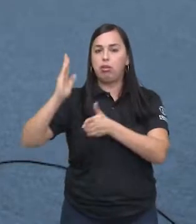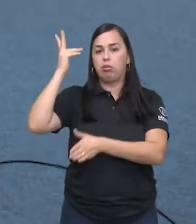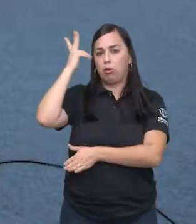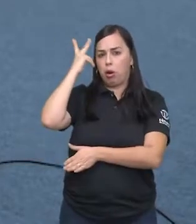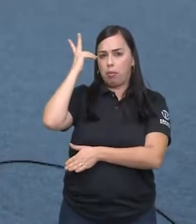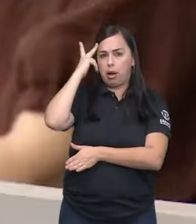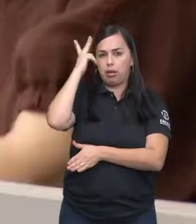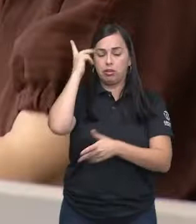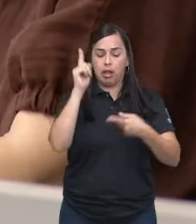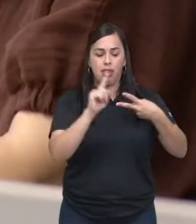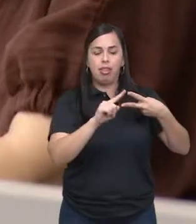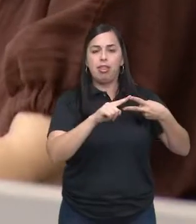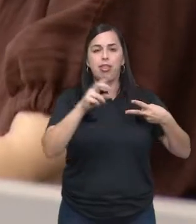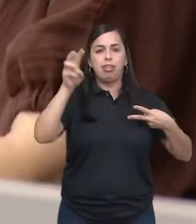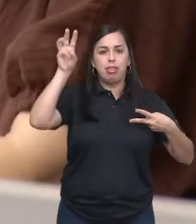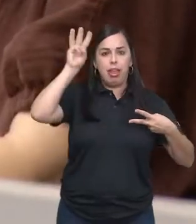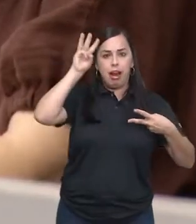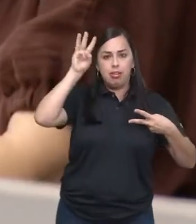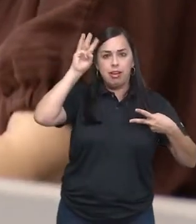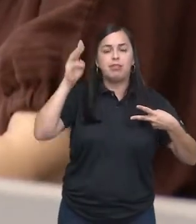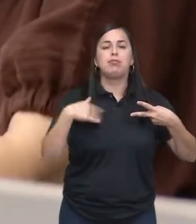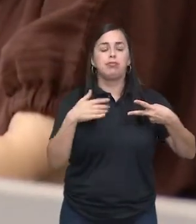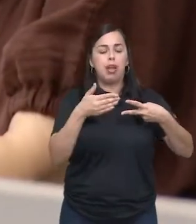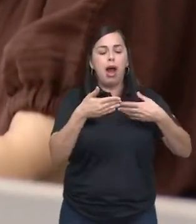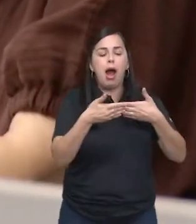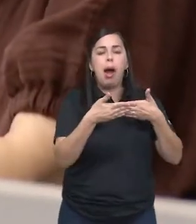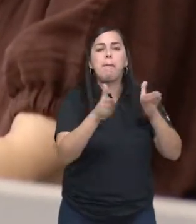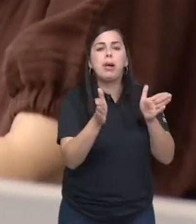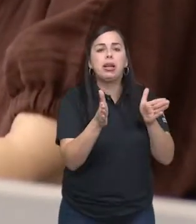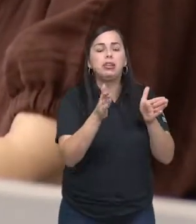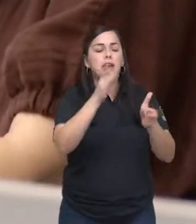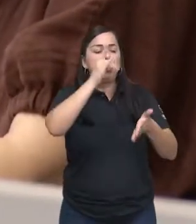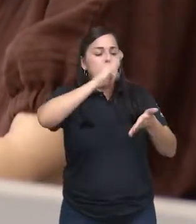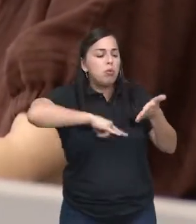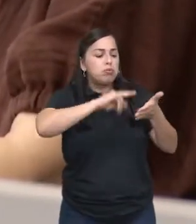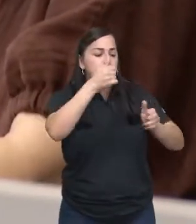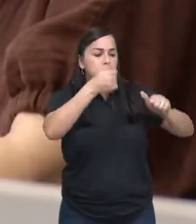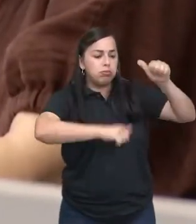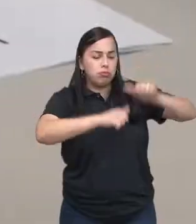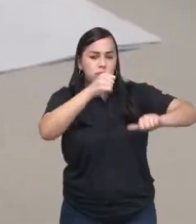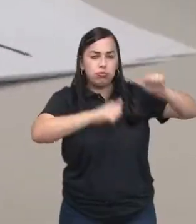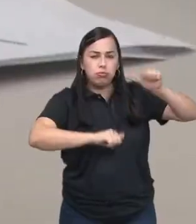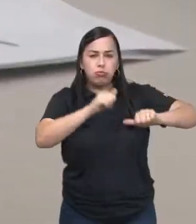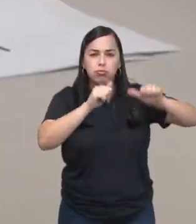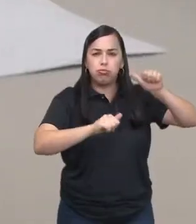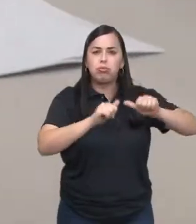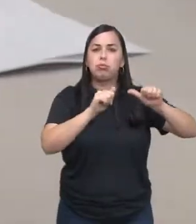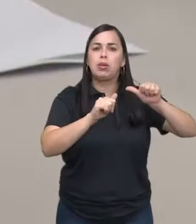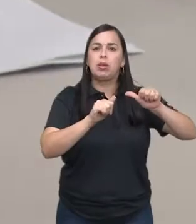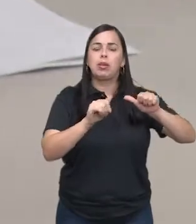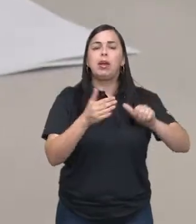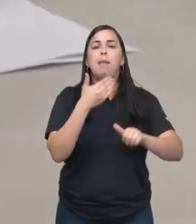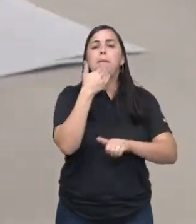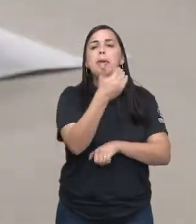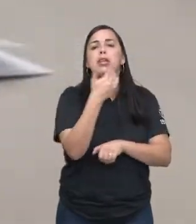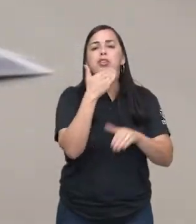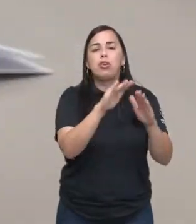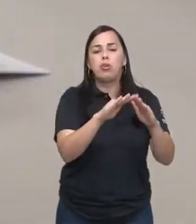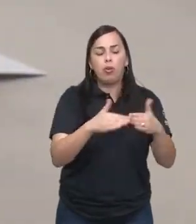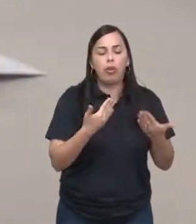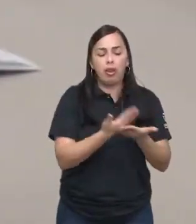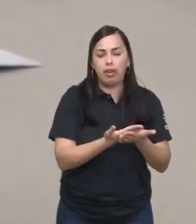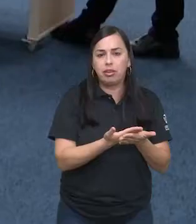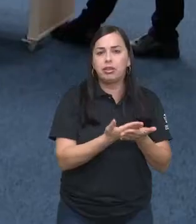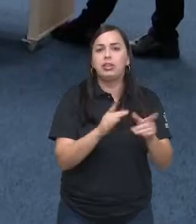da terça-feira, os trabalhos em plenário foram abertos com a apreciação de documentos, sendo a maior parte requerimentos